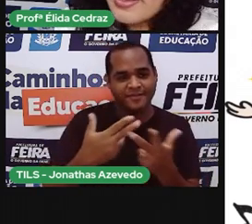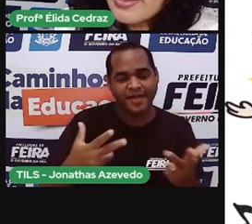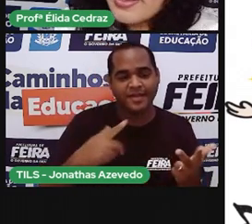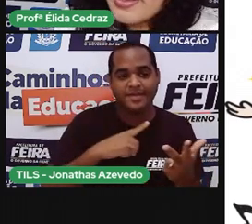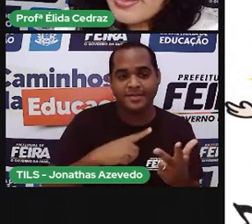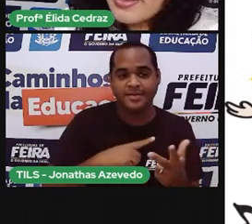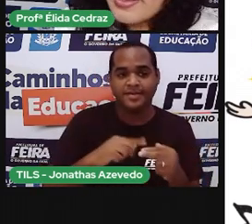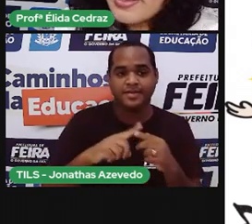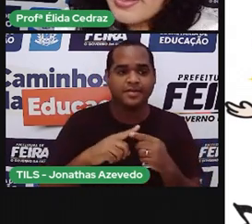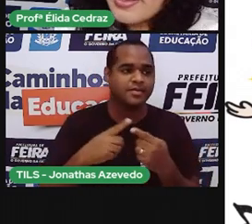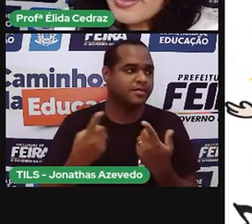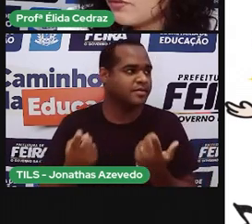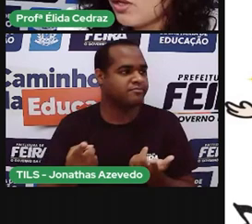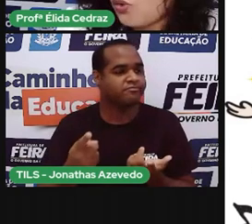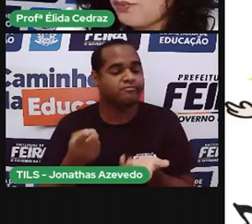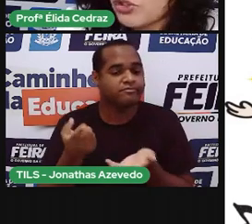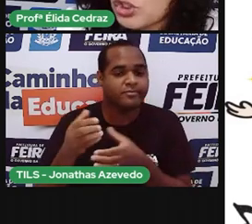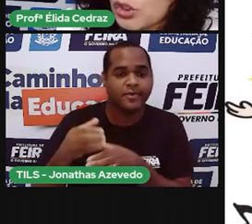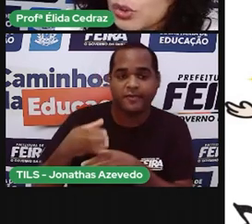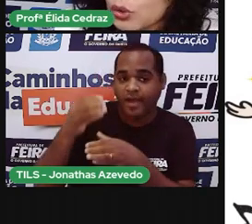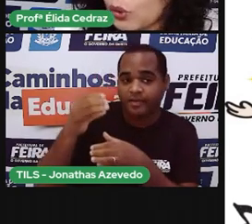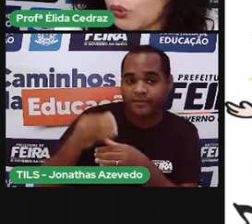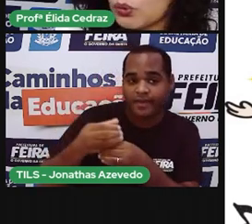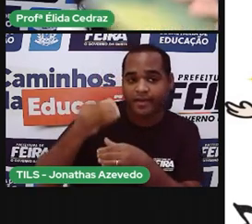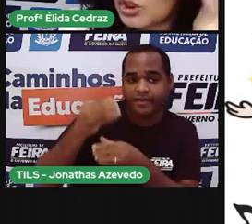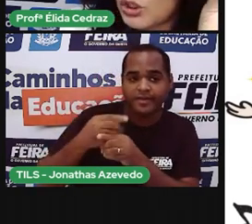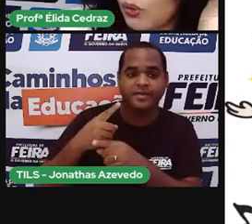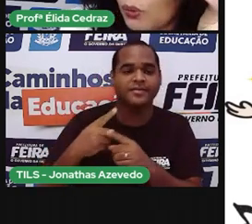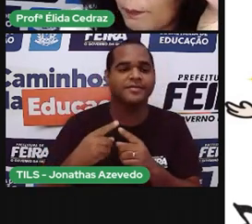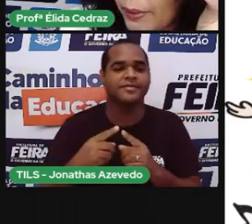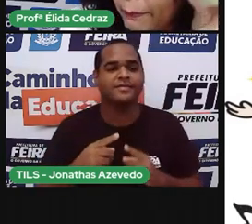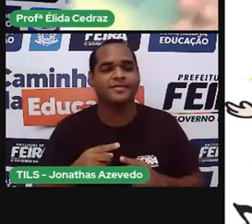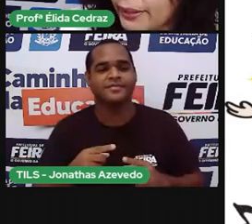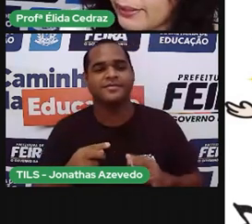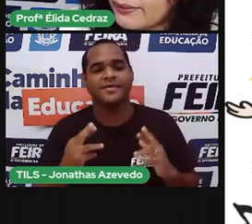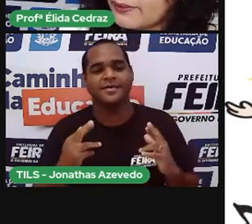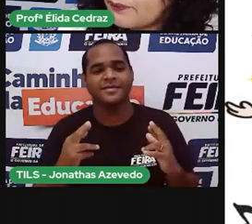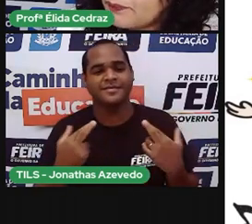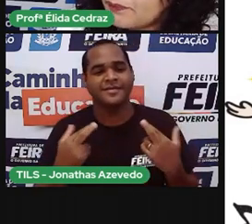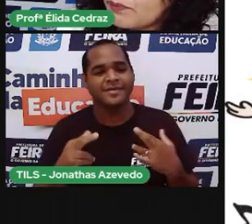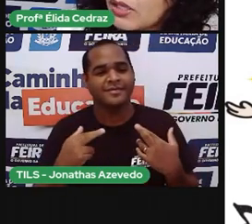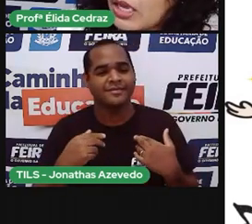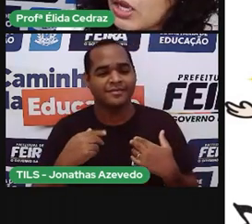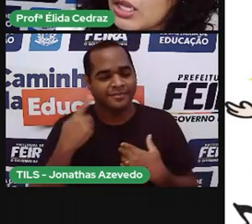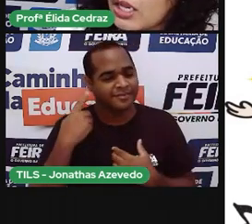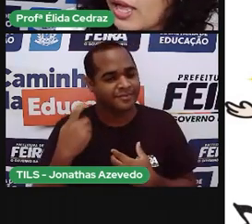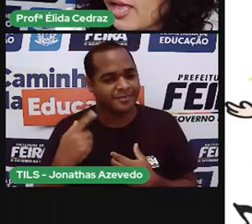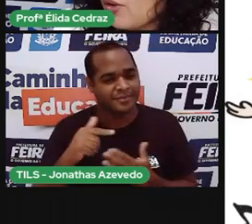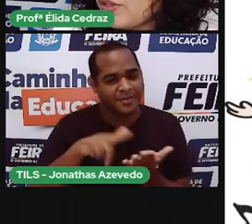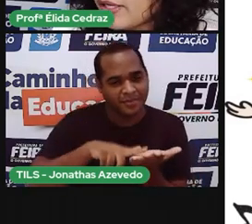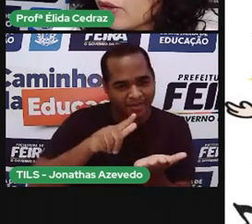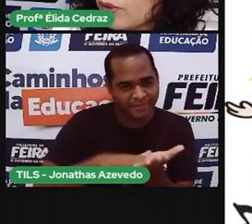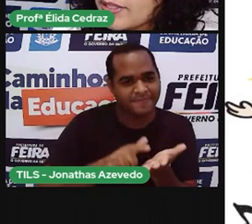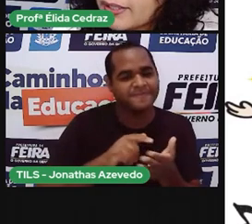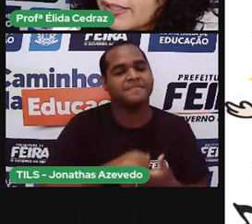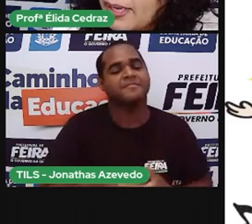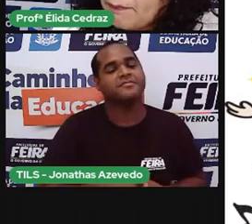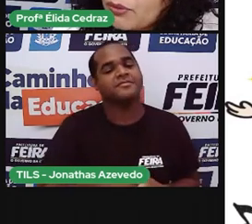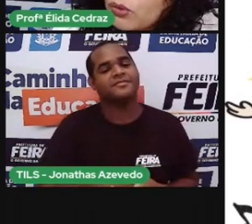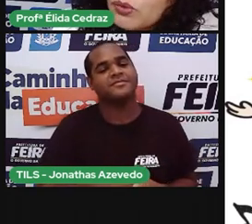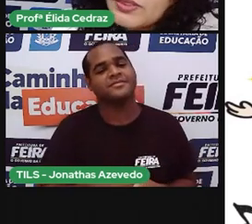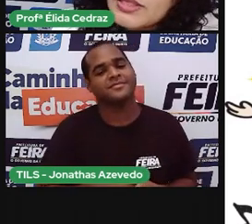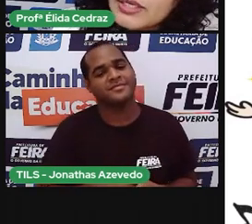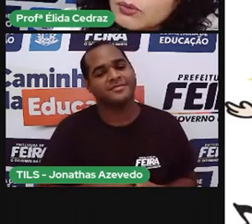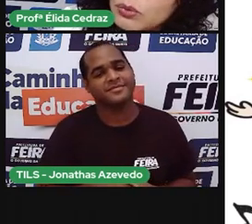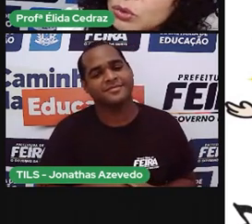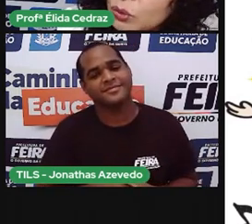a garrafinha e o potinho de iorgute o papelão a única coisa